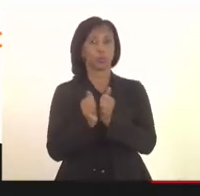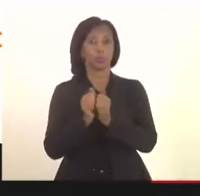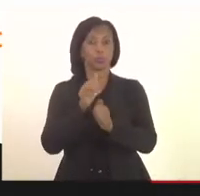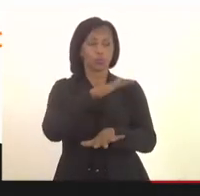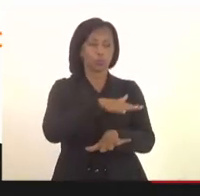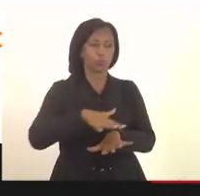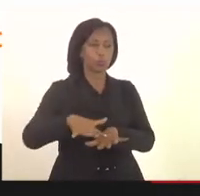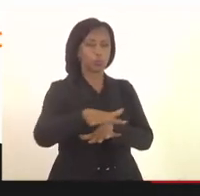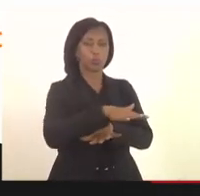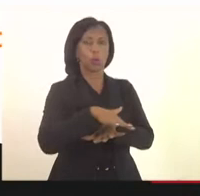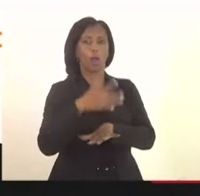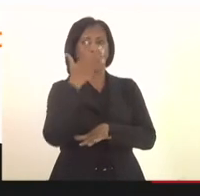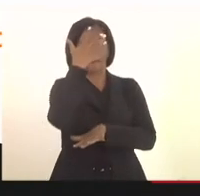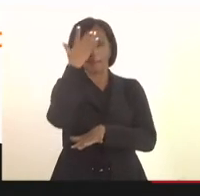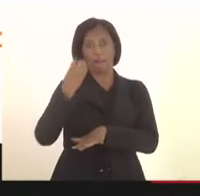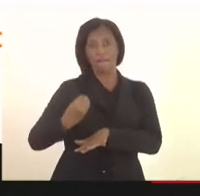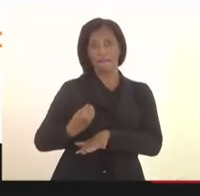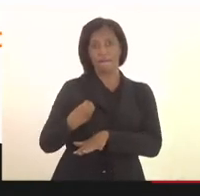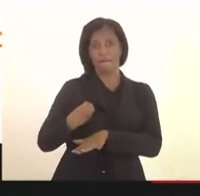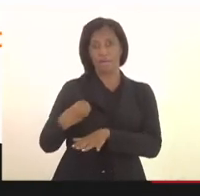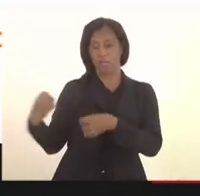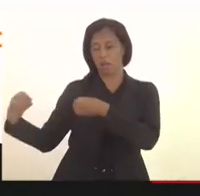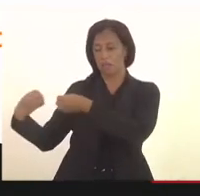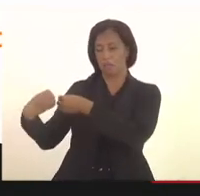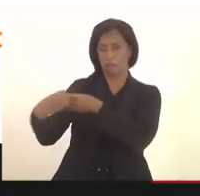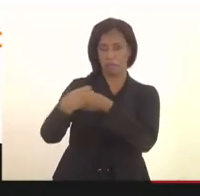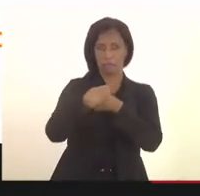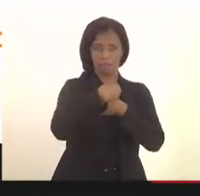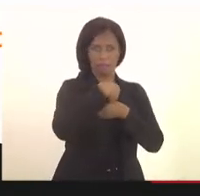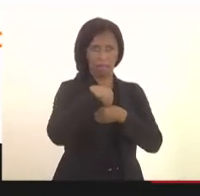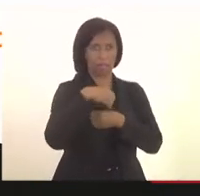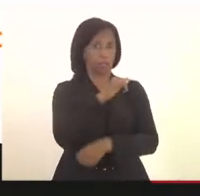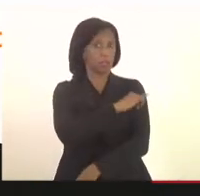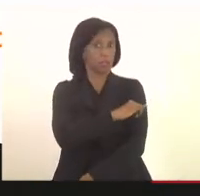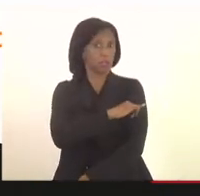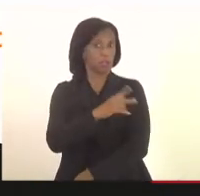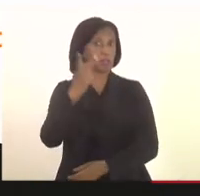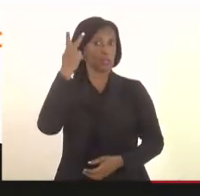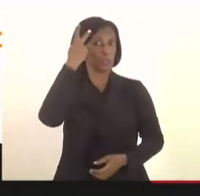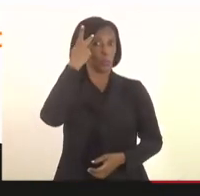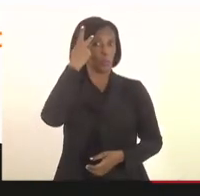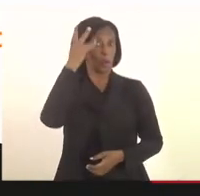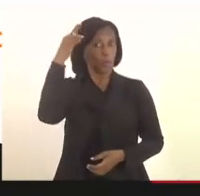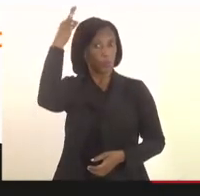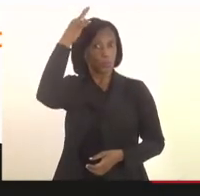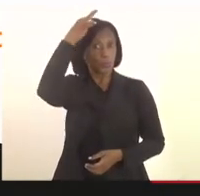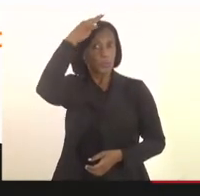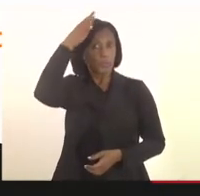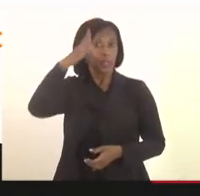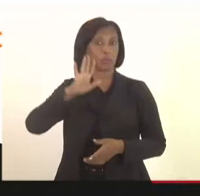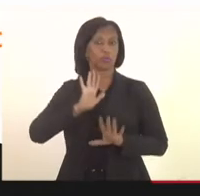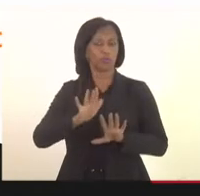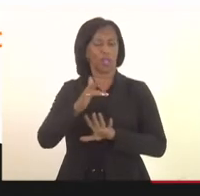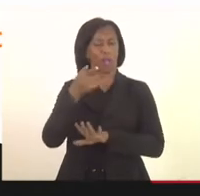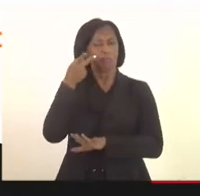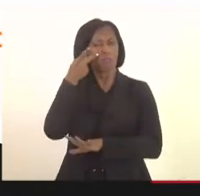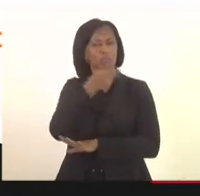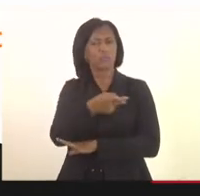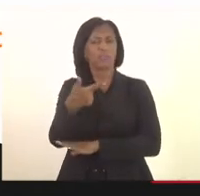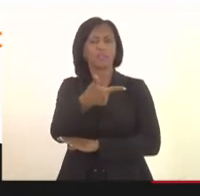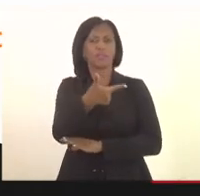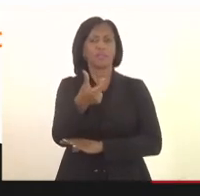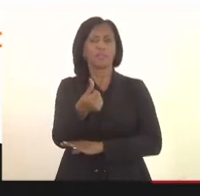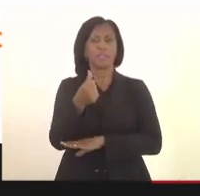comunidades costeiras do Rio de Janeiro, São Paulo e Espírito Santo. Já visitou mais de 26 cidades e atendeu